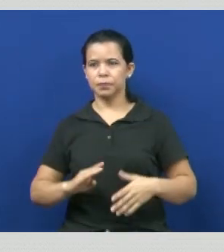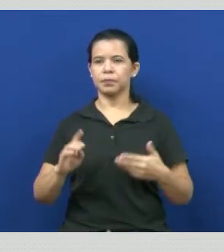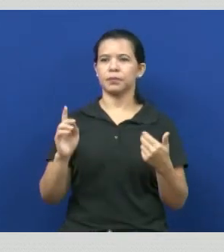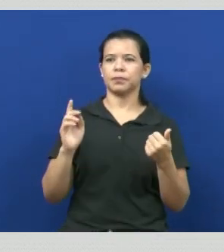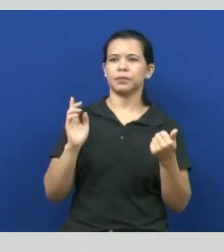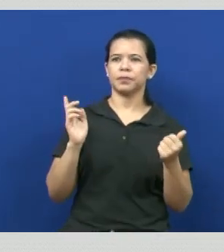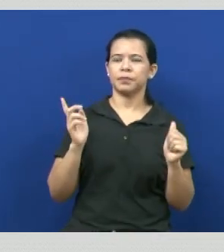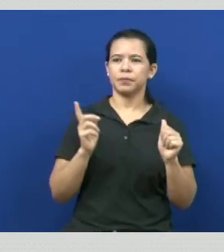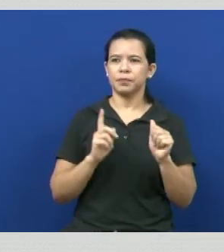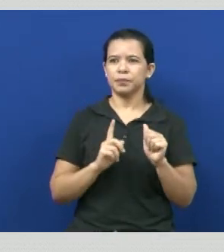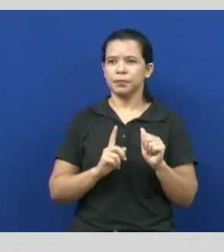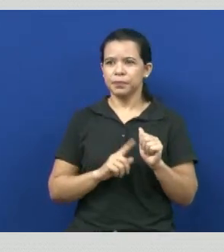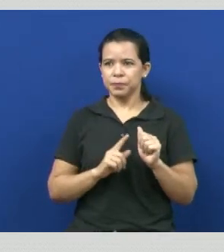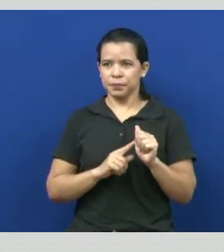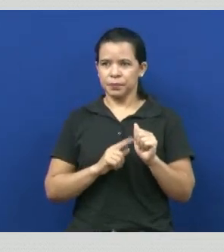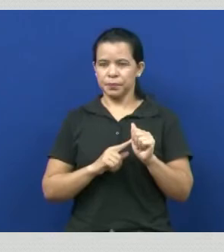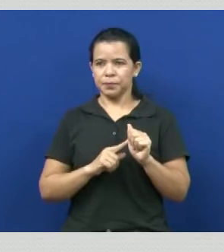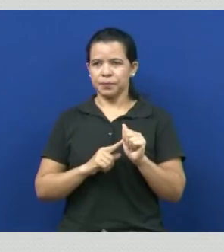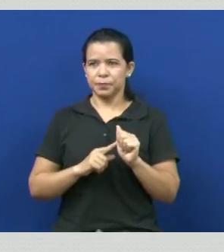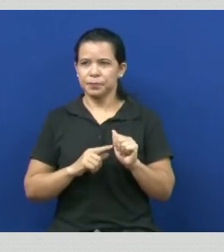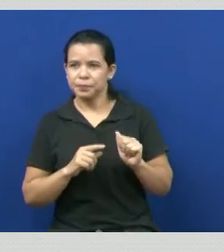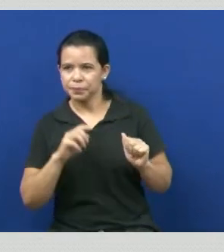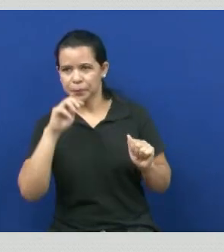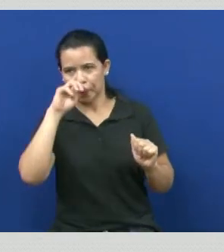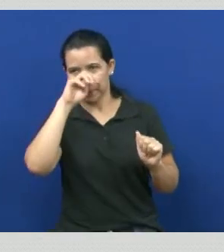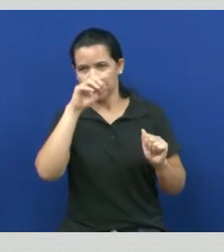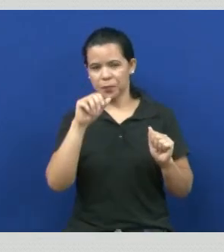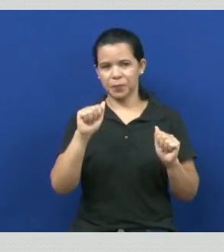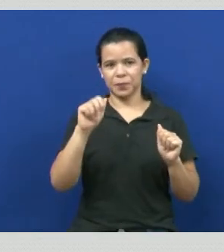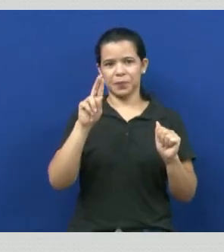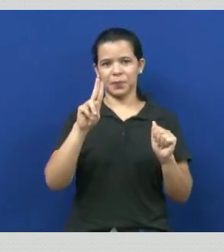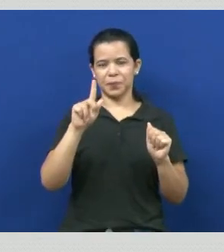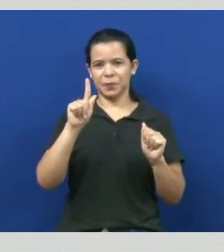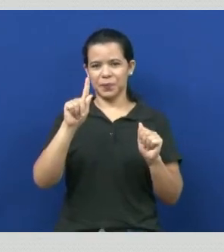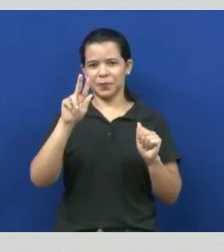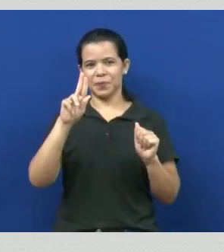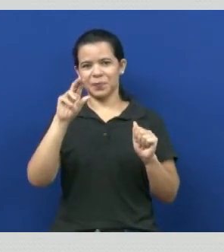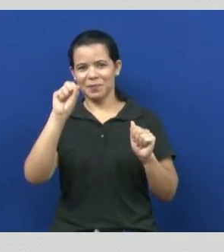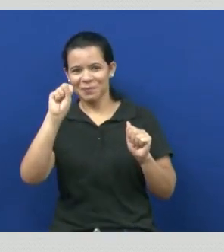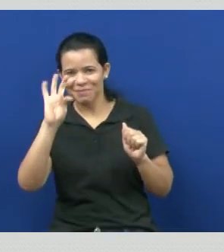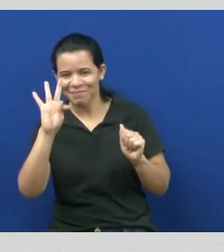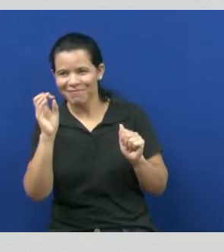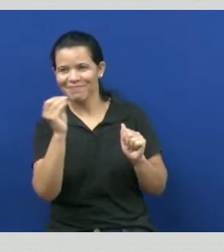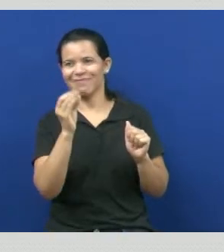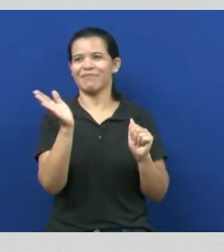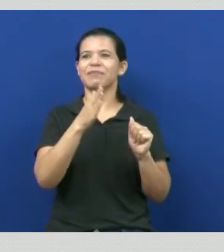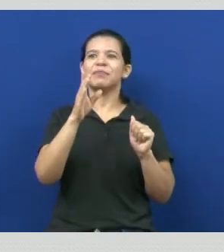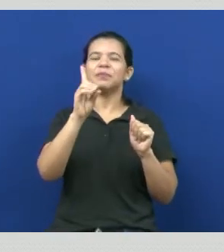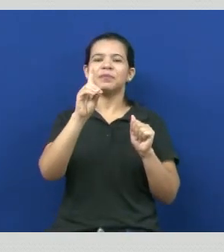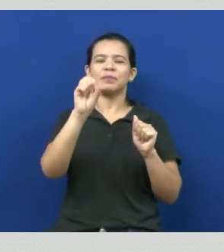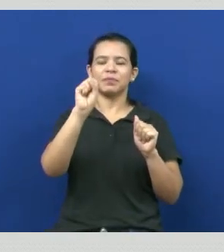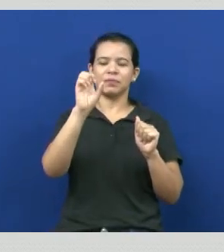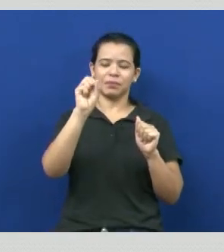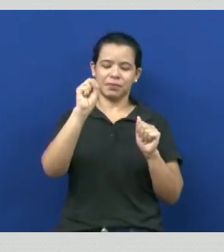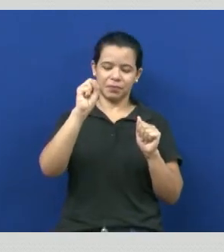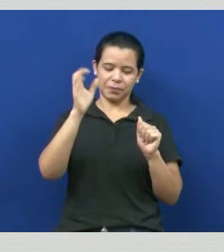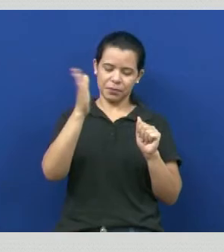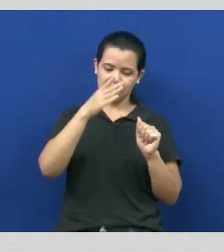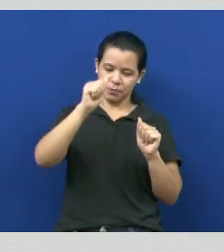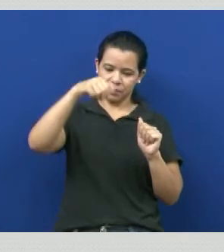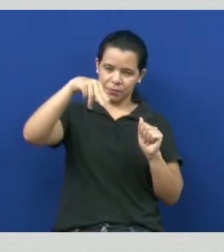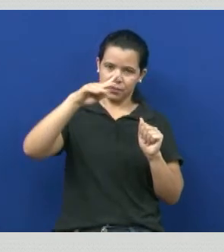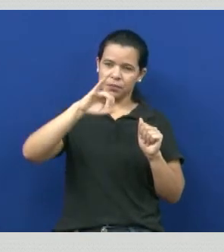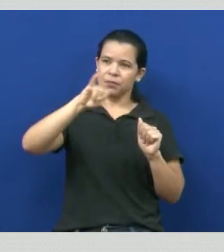Raul Pompeia, Euclides da Cunha, Monteiro Lobato, Alcântara Machado, Machado de Assis, Lima Barreto, Augusto